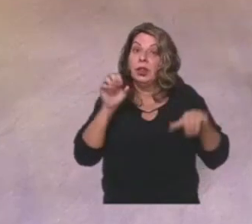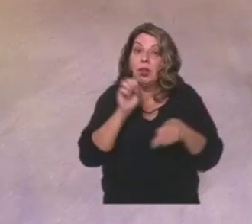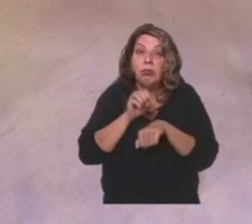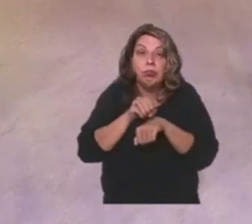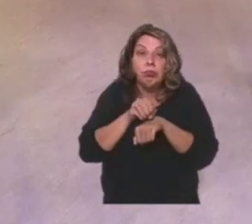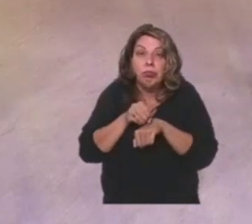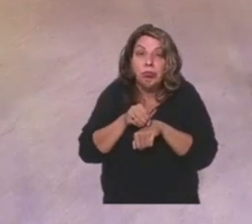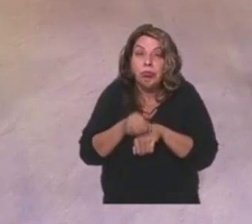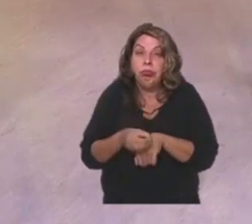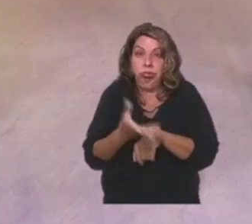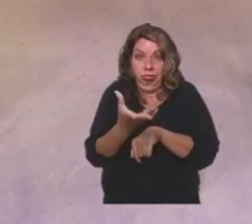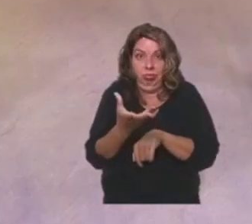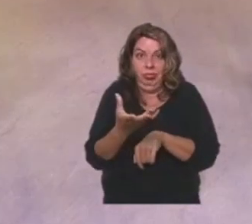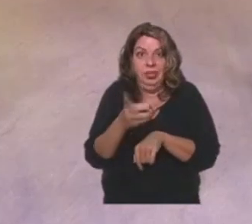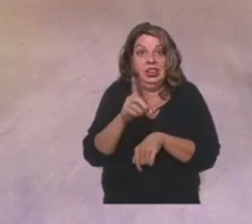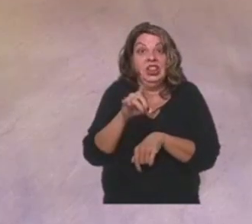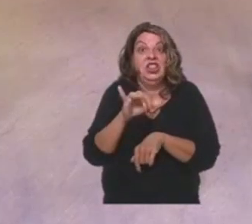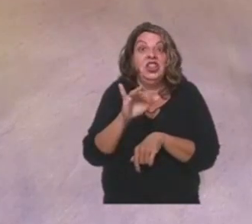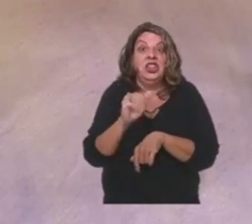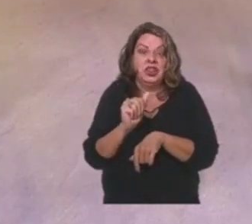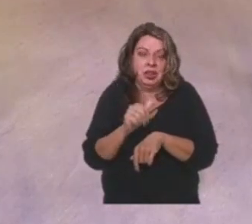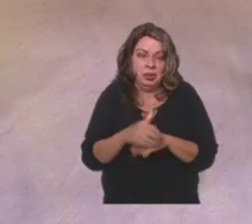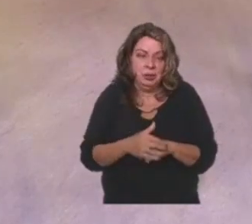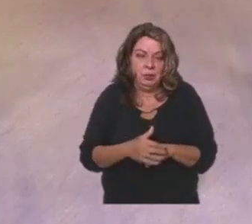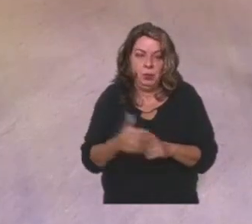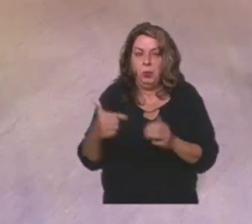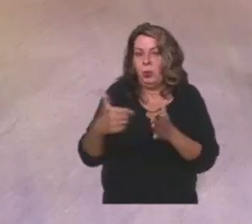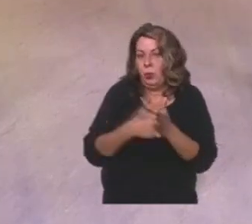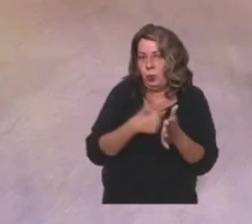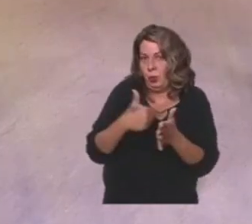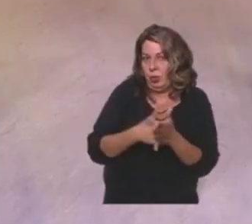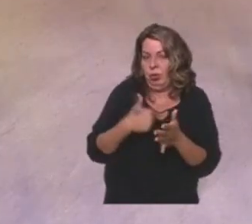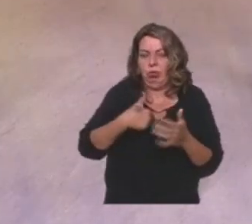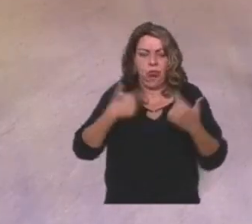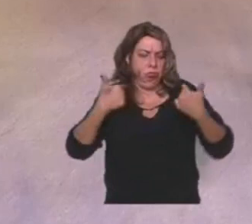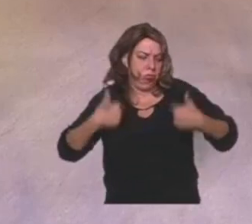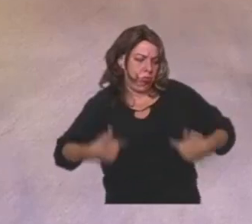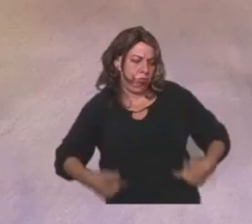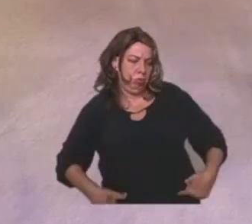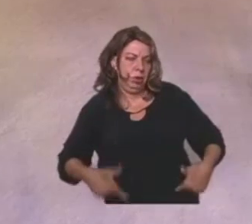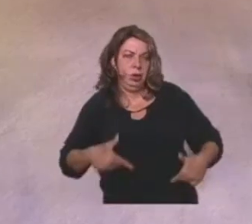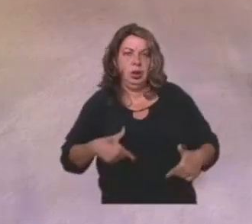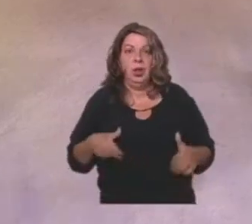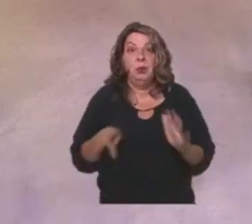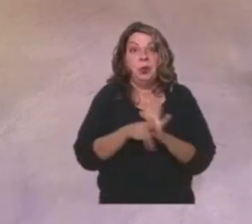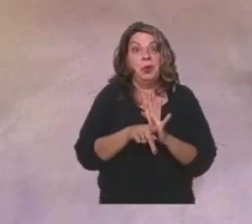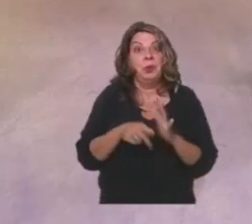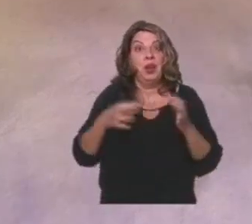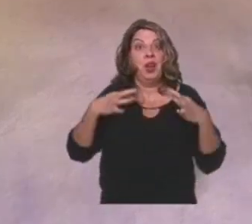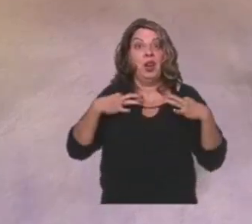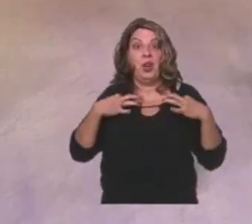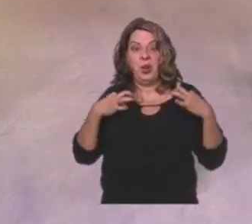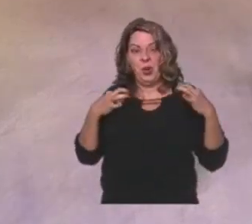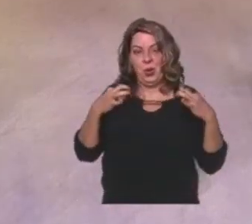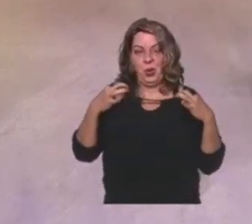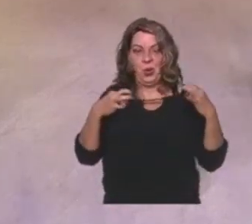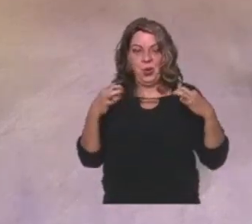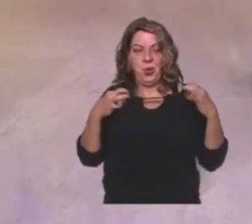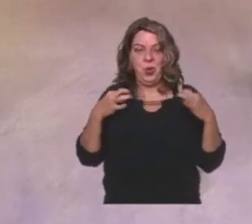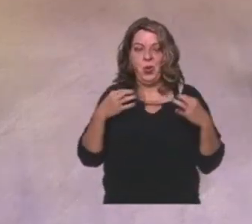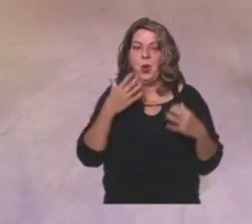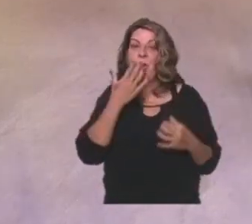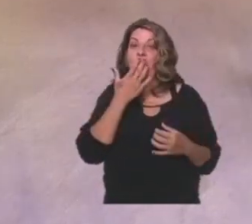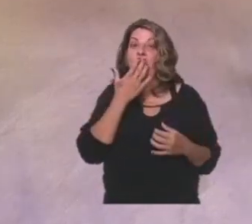Cap, já vi inclusive vocês perguntando aí sobre o meu look da independência, você viu? Eu dei uma quebrada aqui